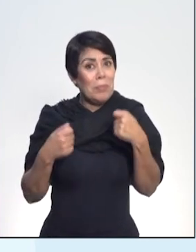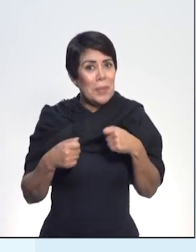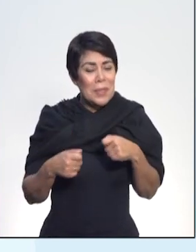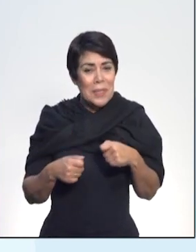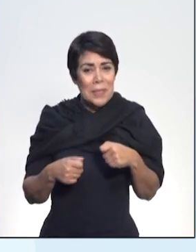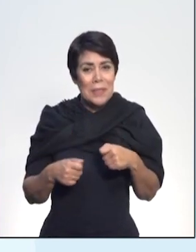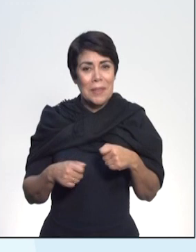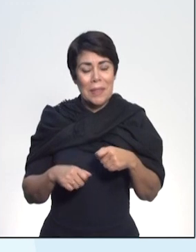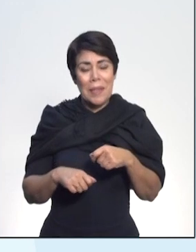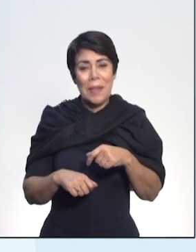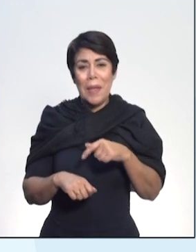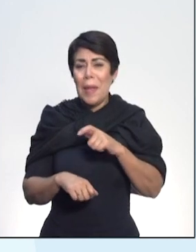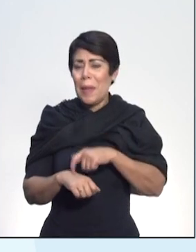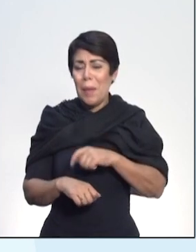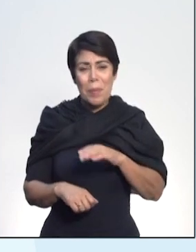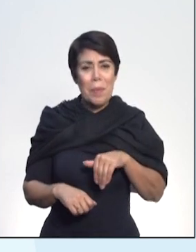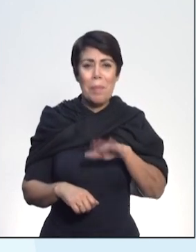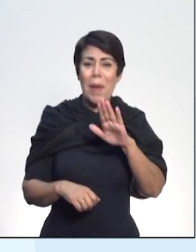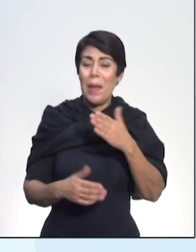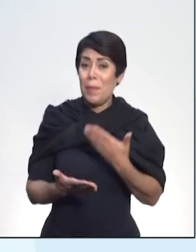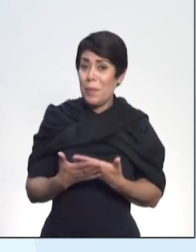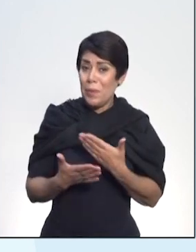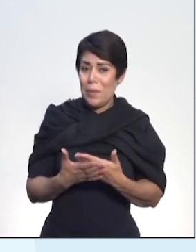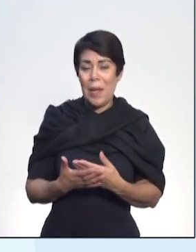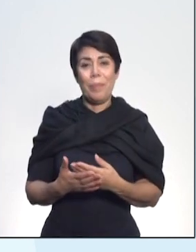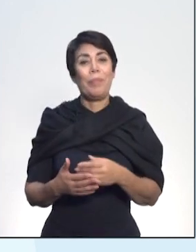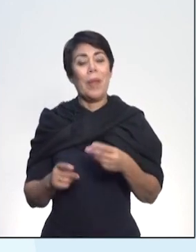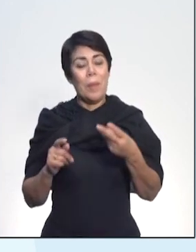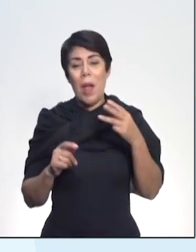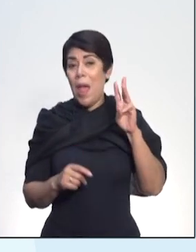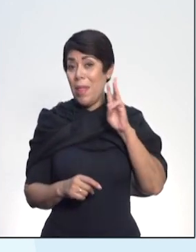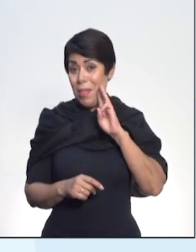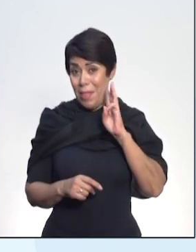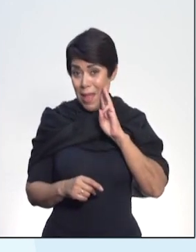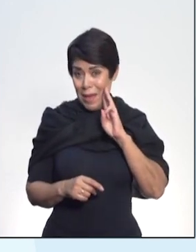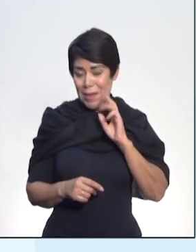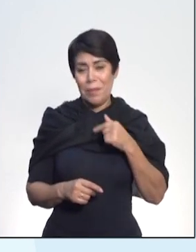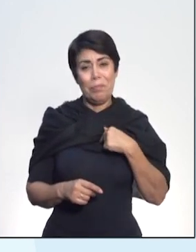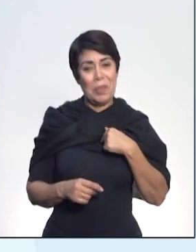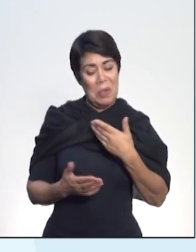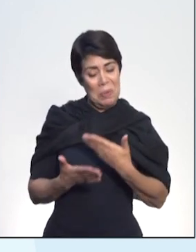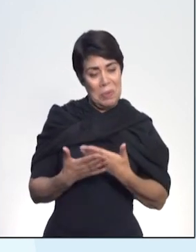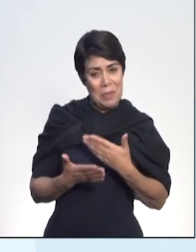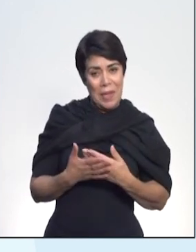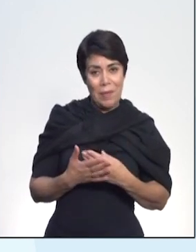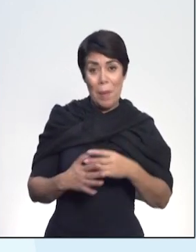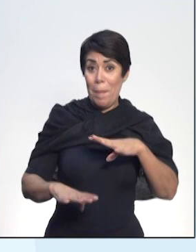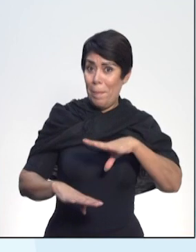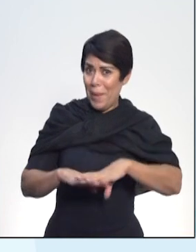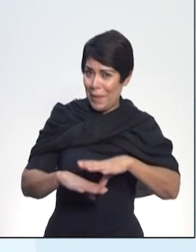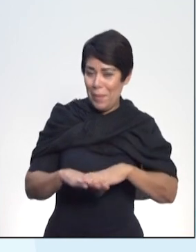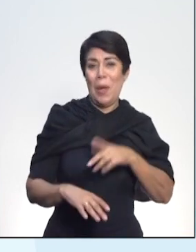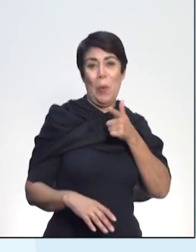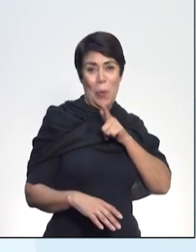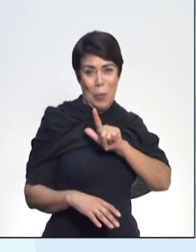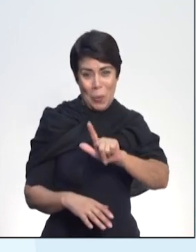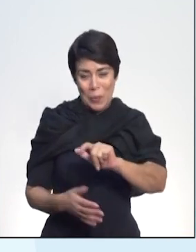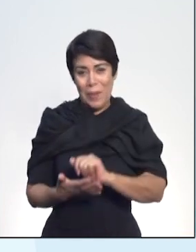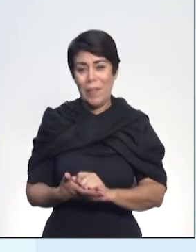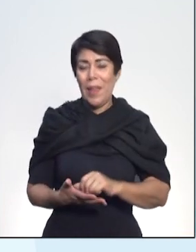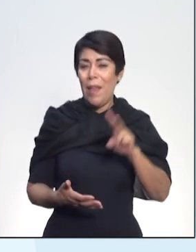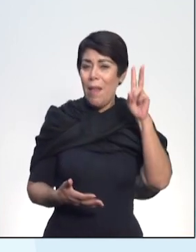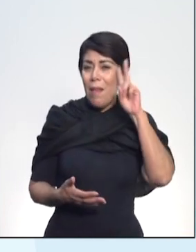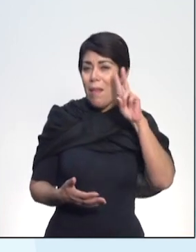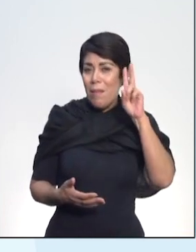chama de ciências exatas. Né? Na terça-feira, me dedicar à matemática novamente, à